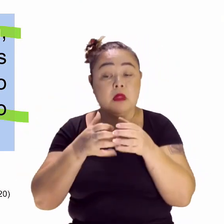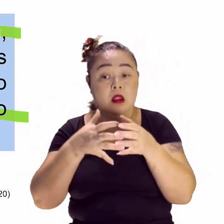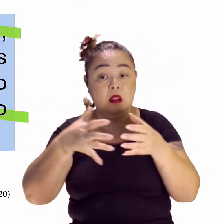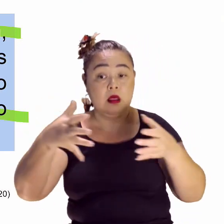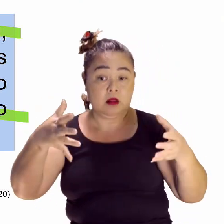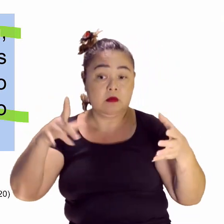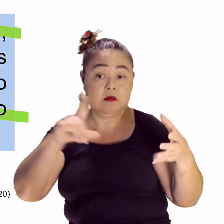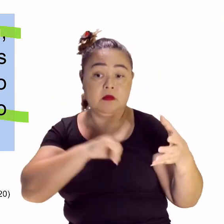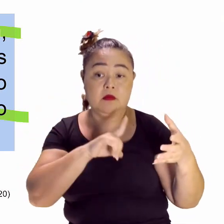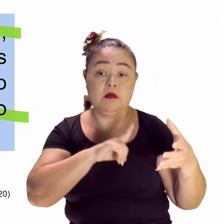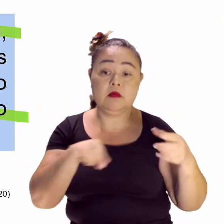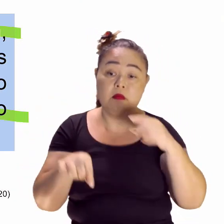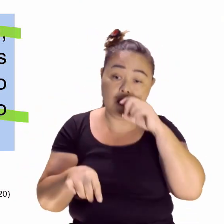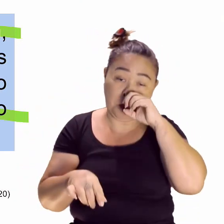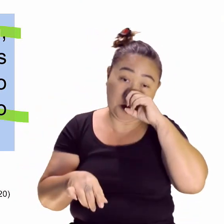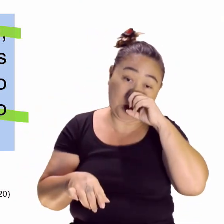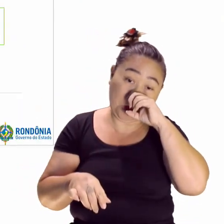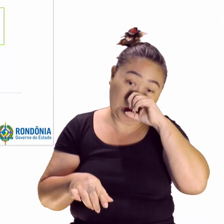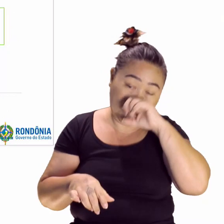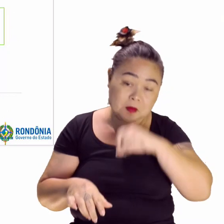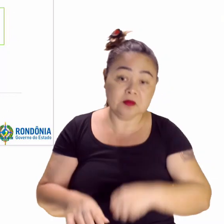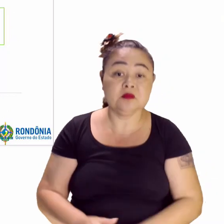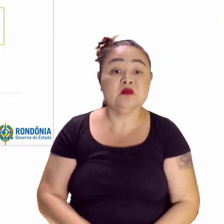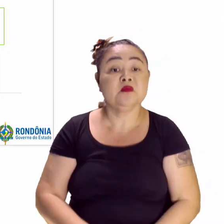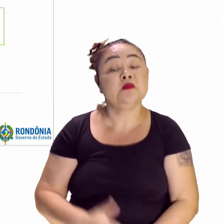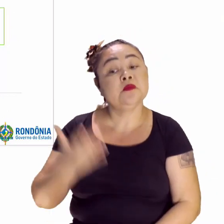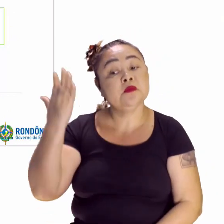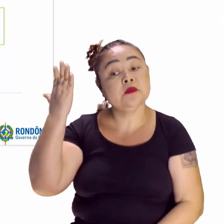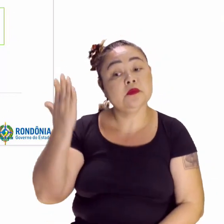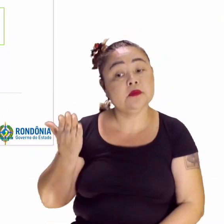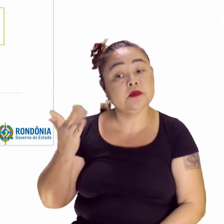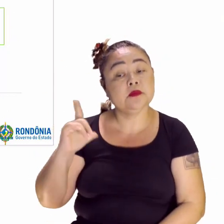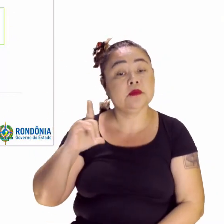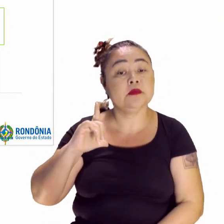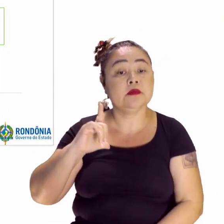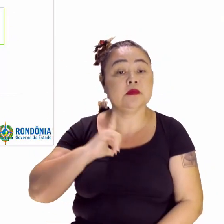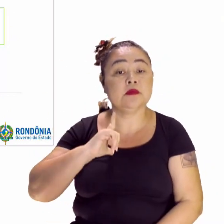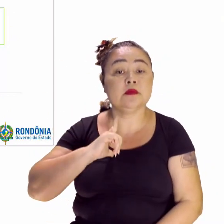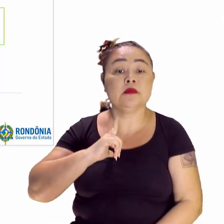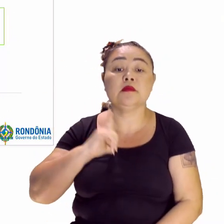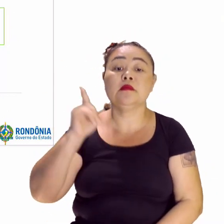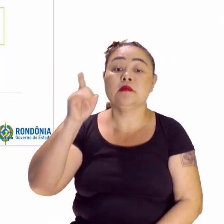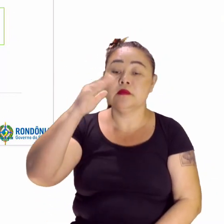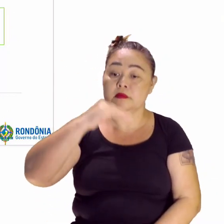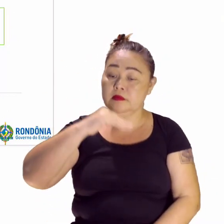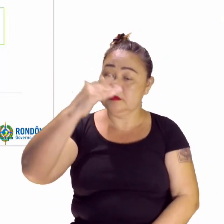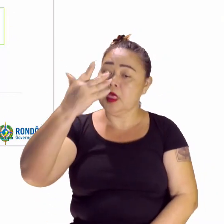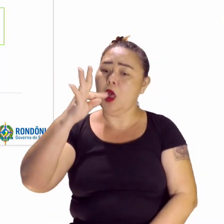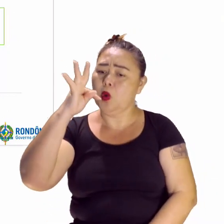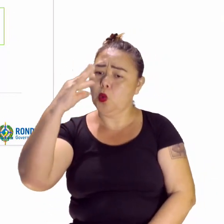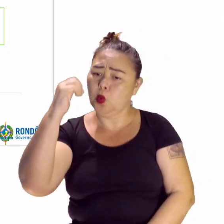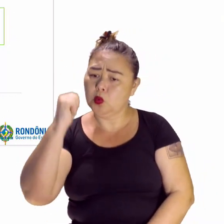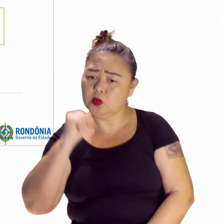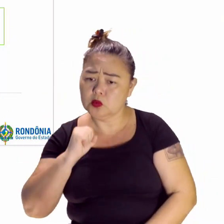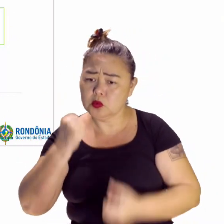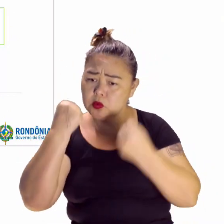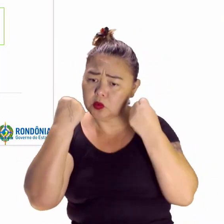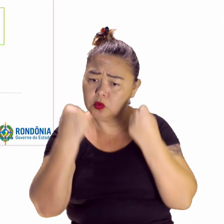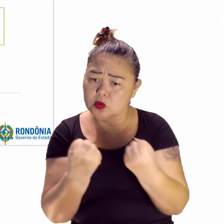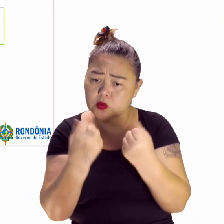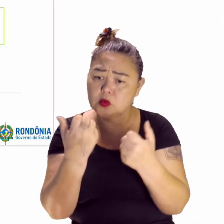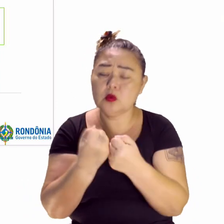com certeza E aí nós temos aqui a produção de milho em toneladas professor